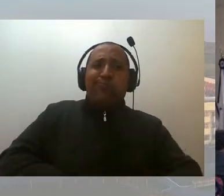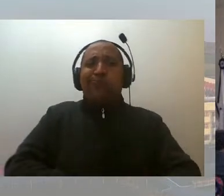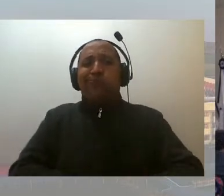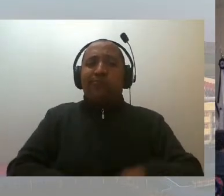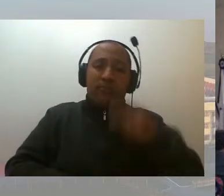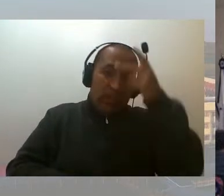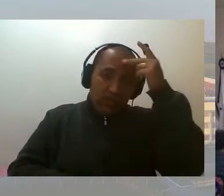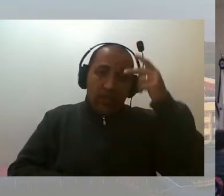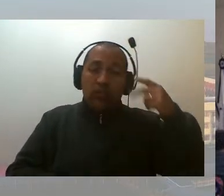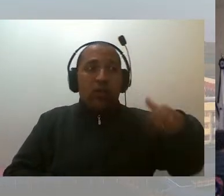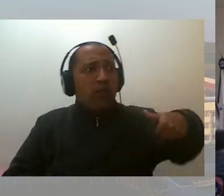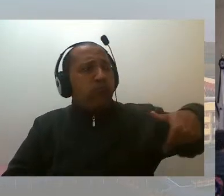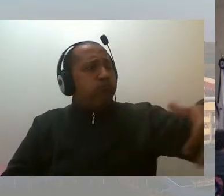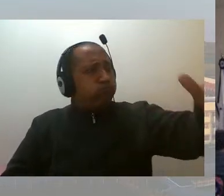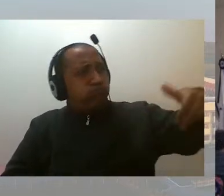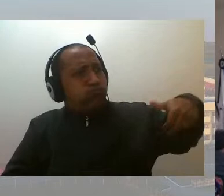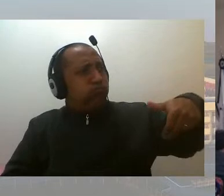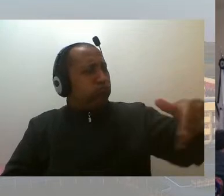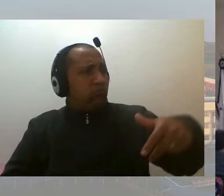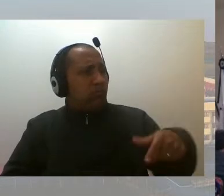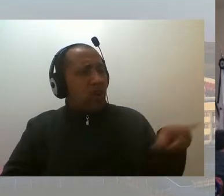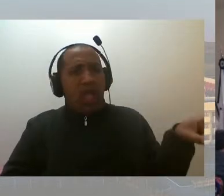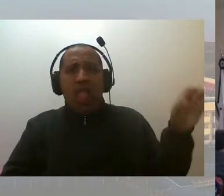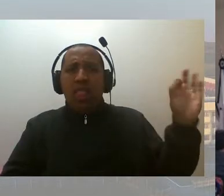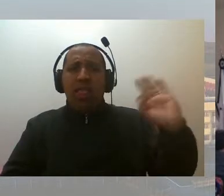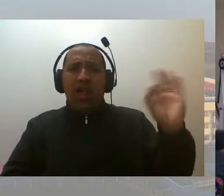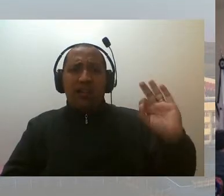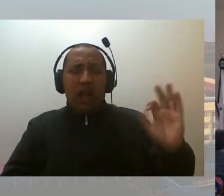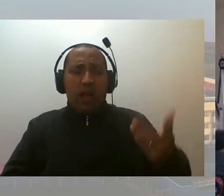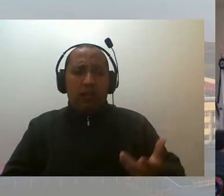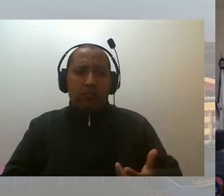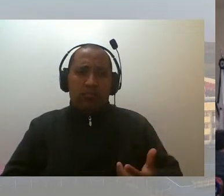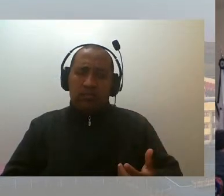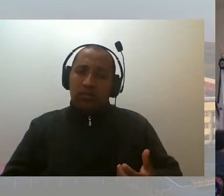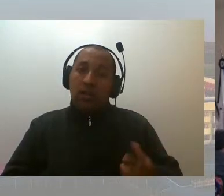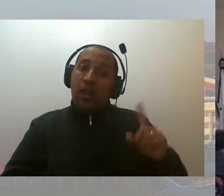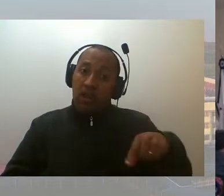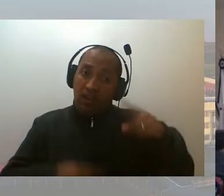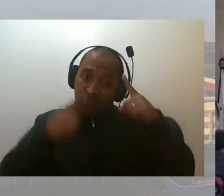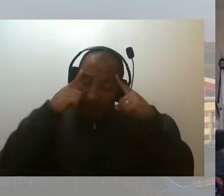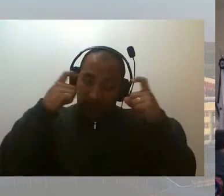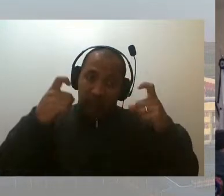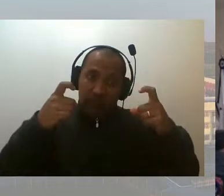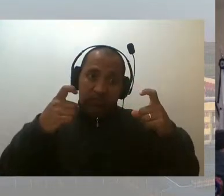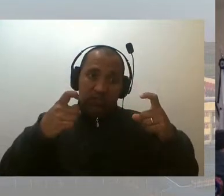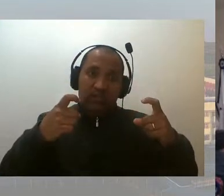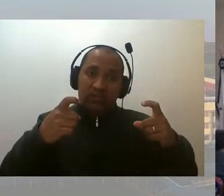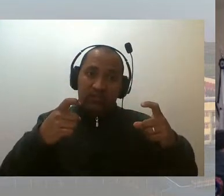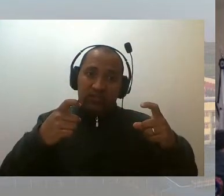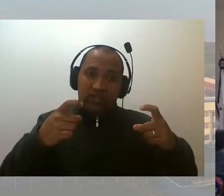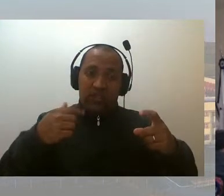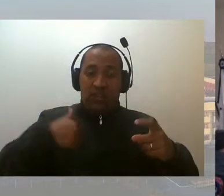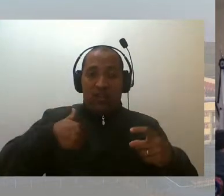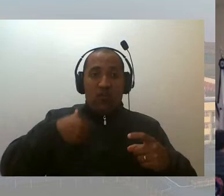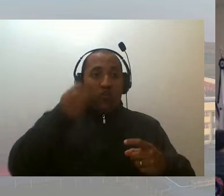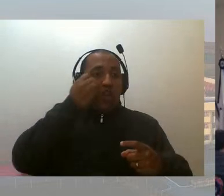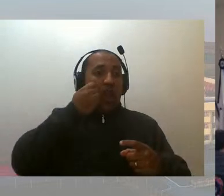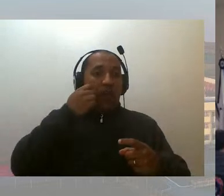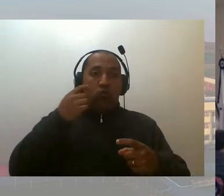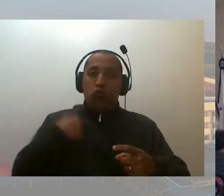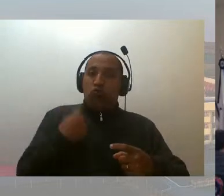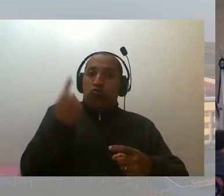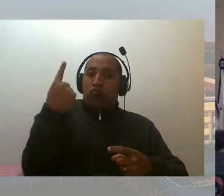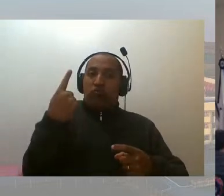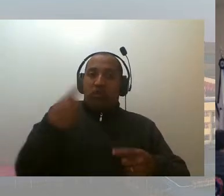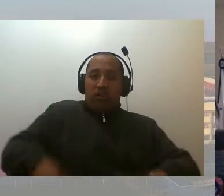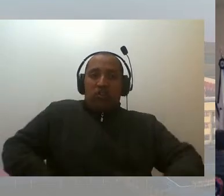passando sem tirar o cinto. Isso é violência contra a comunidade